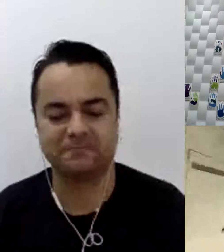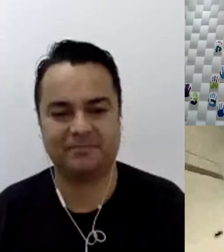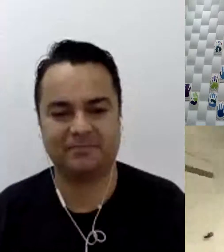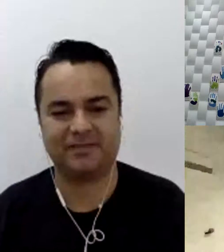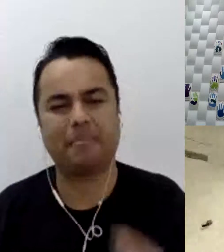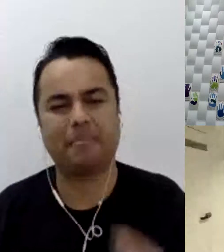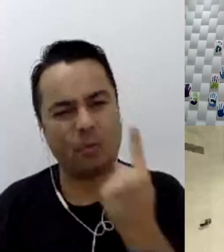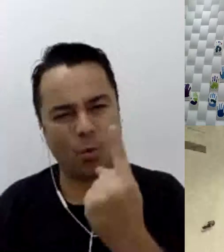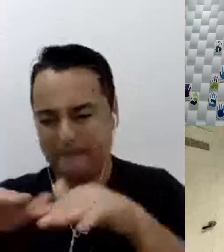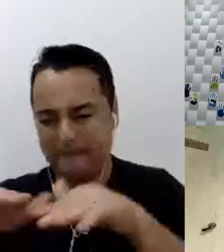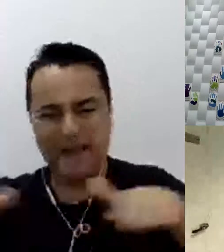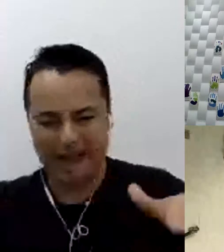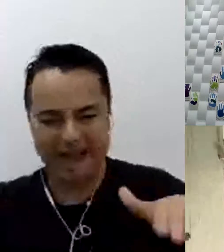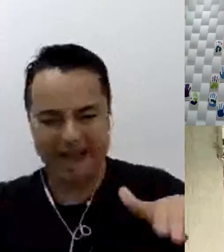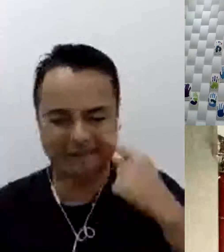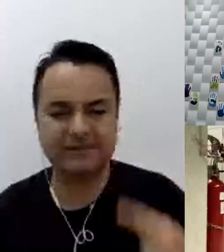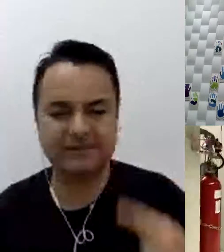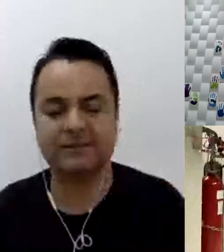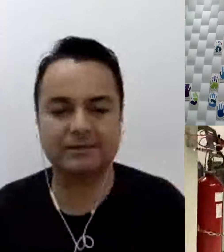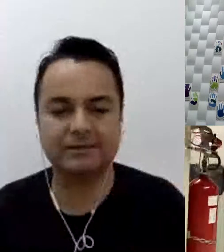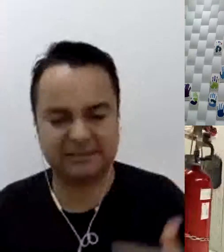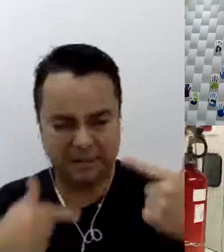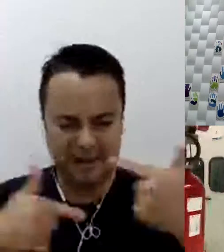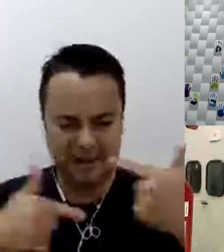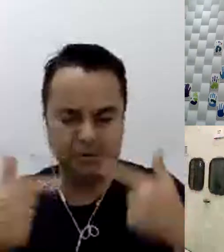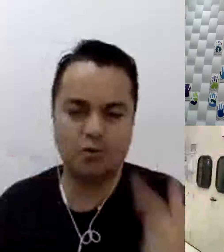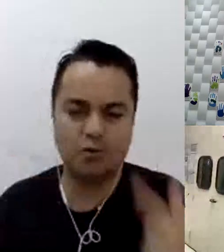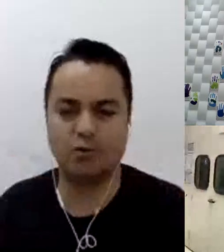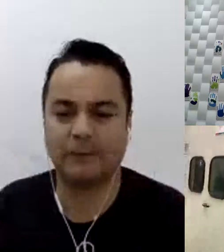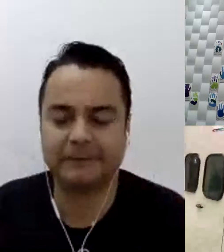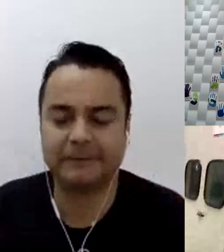uma das bancadas que estão trabalhando.